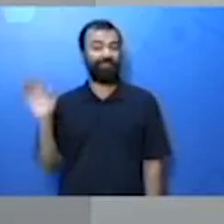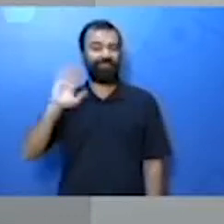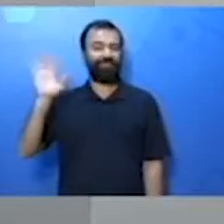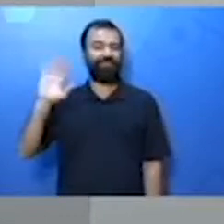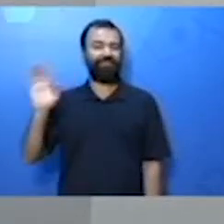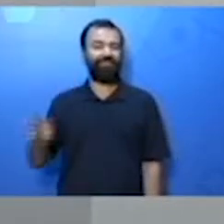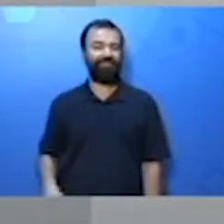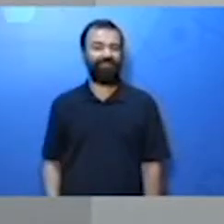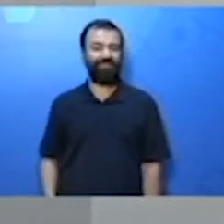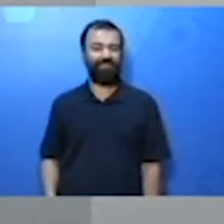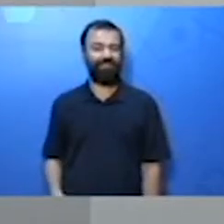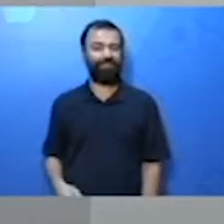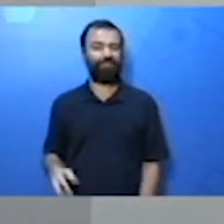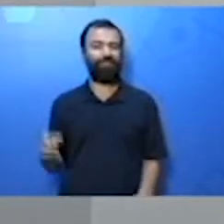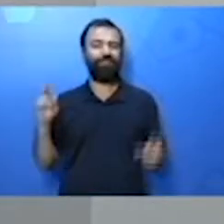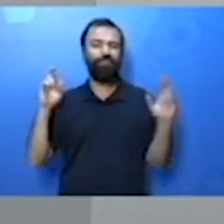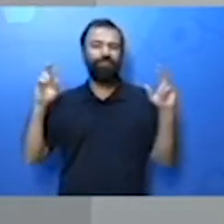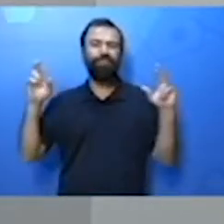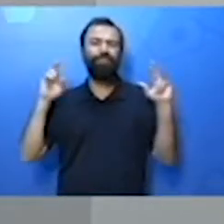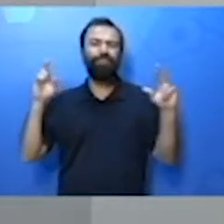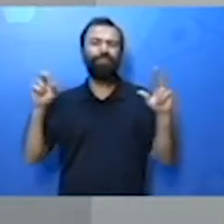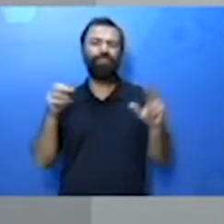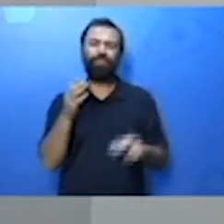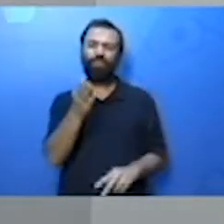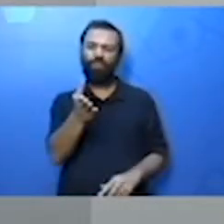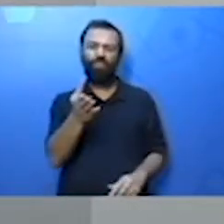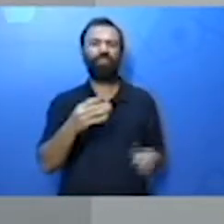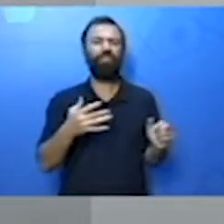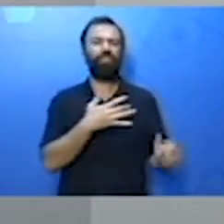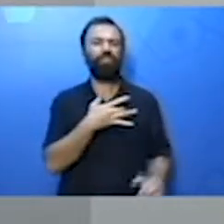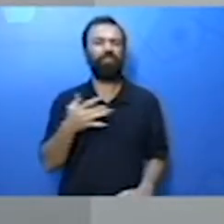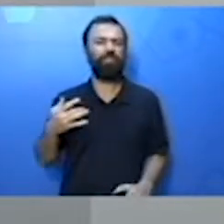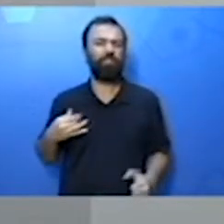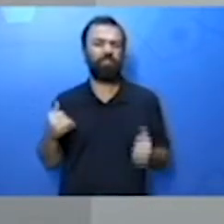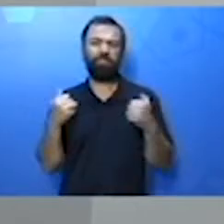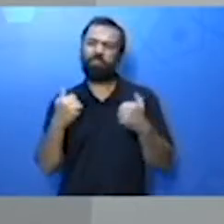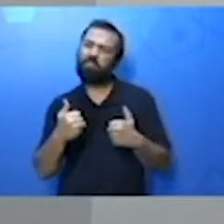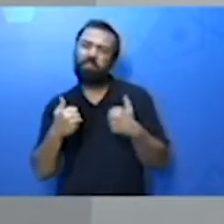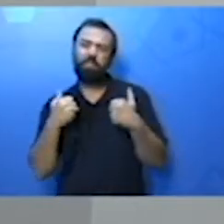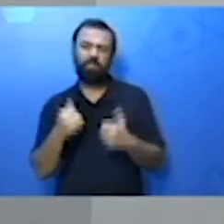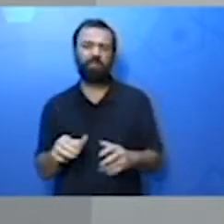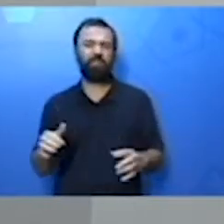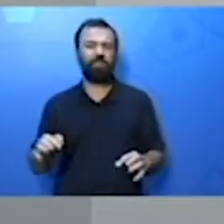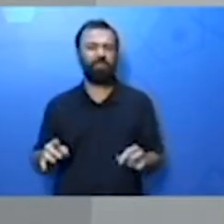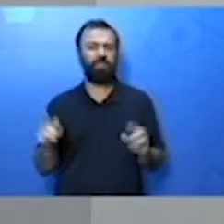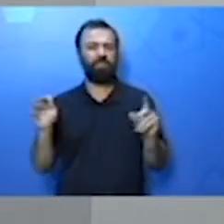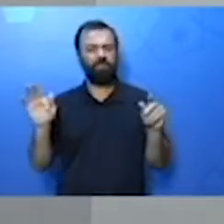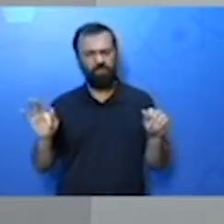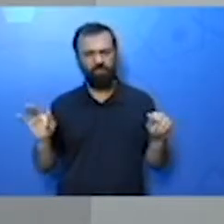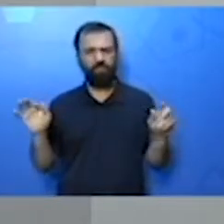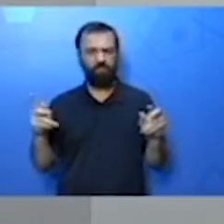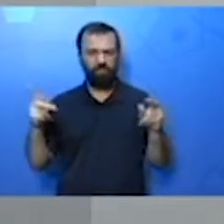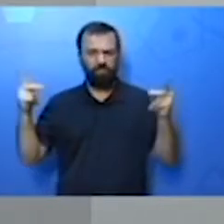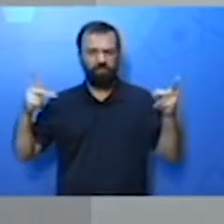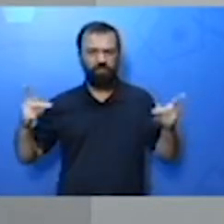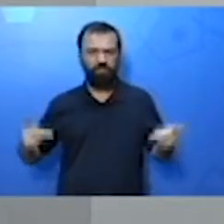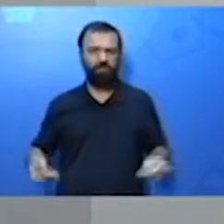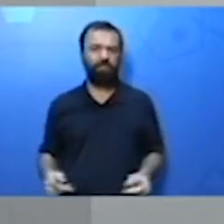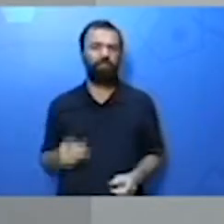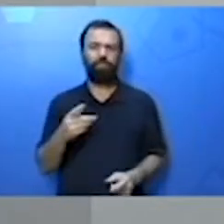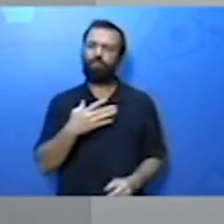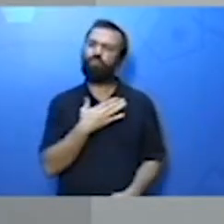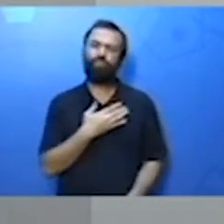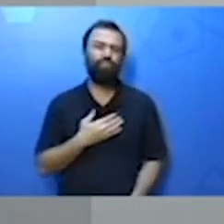Olá, espero encontrá-los todos com muita saúde, muita paz e estamos com muita saudade